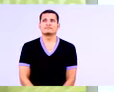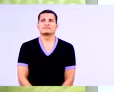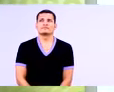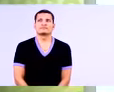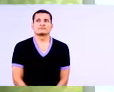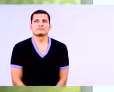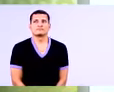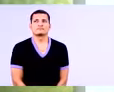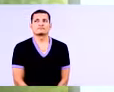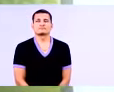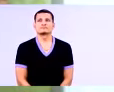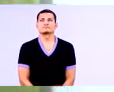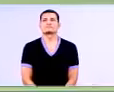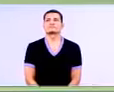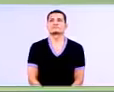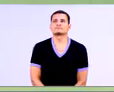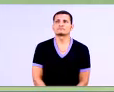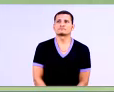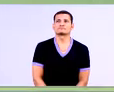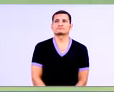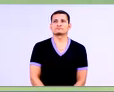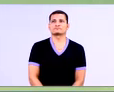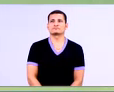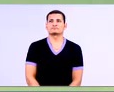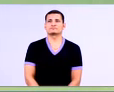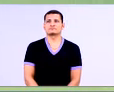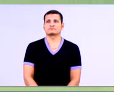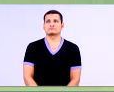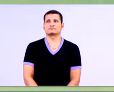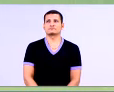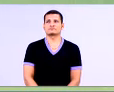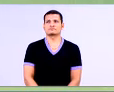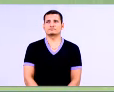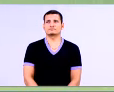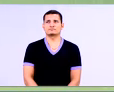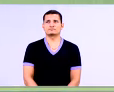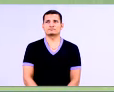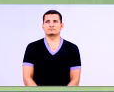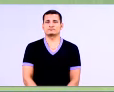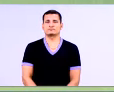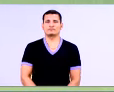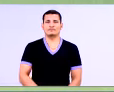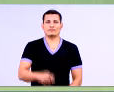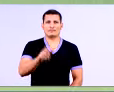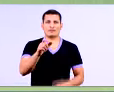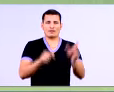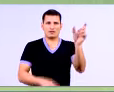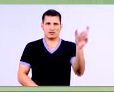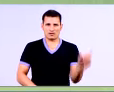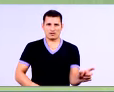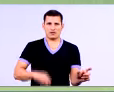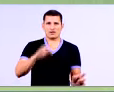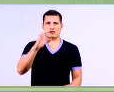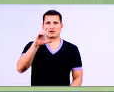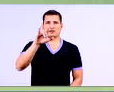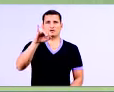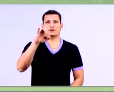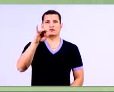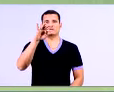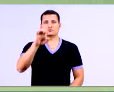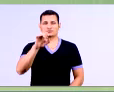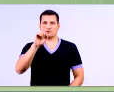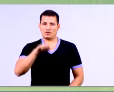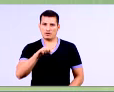Vamos lá, vamos à lousa. No lado do cliente, o que é o lado do cliente? O lado do cliente é o browser, é